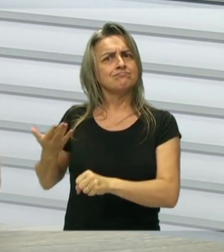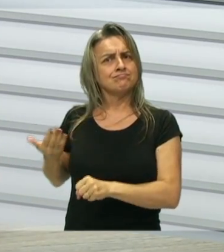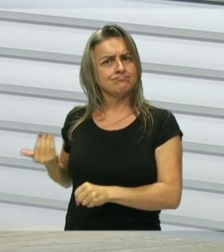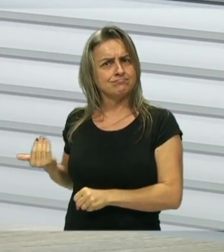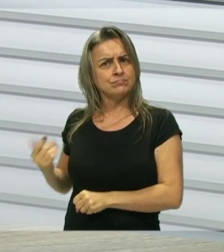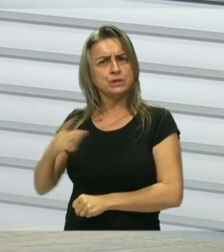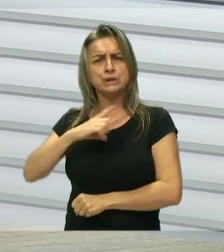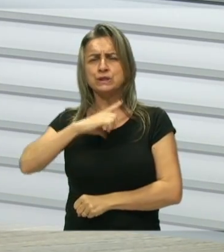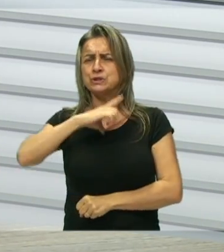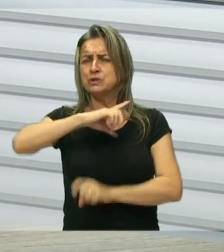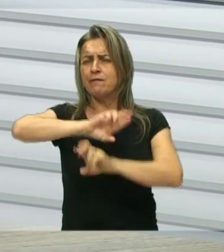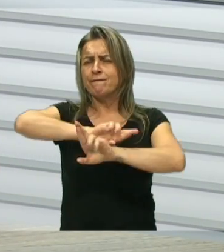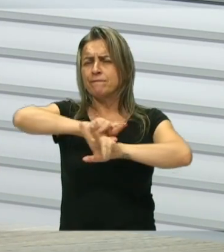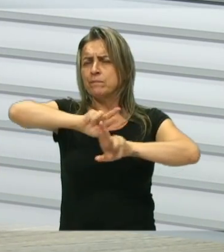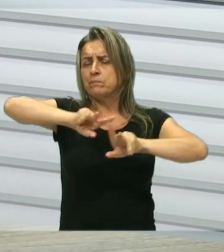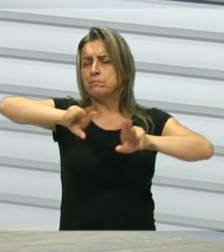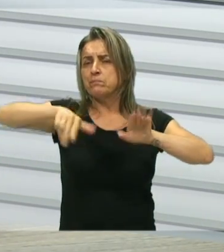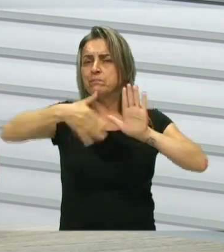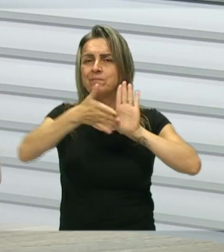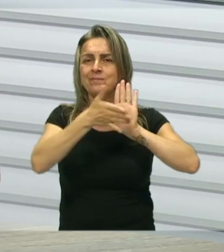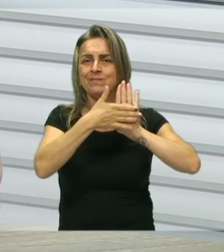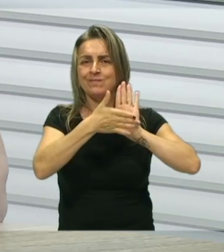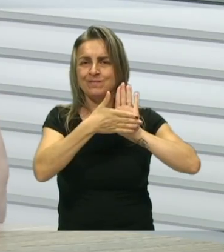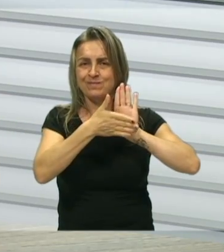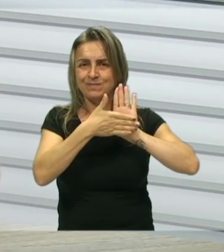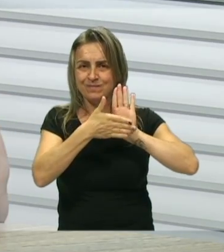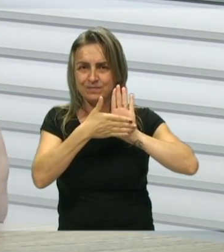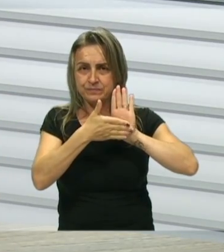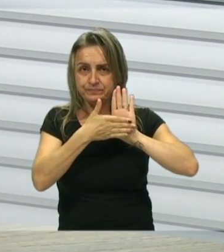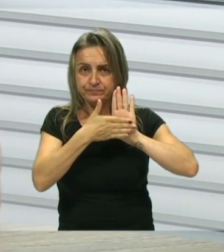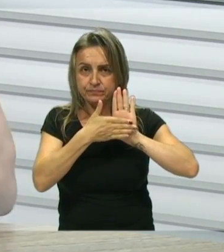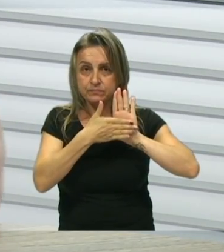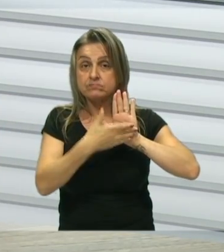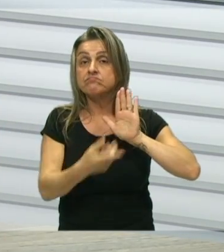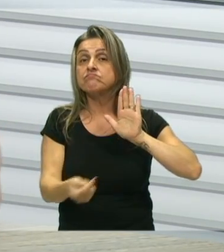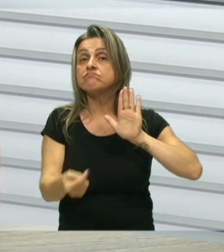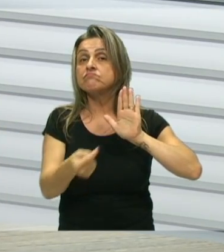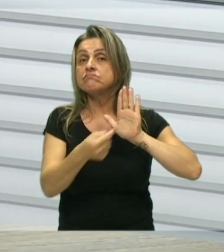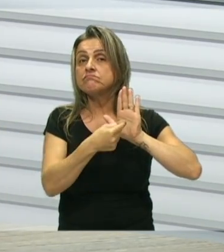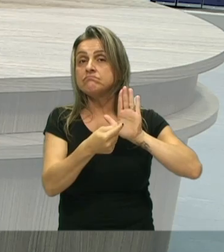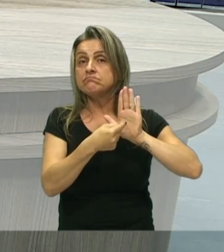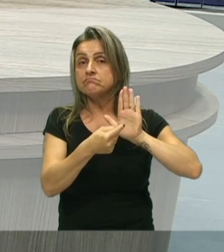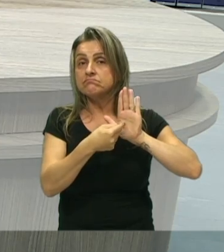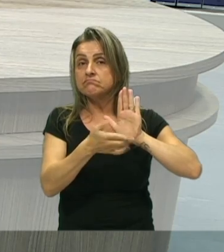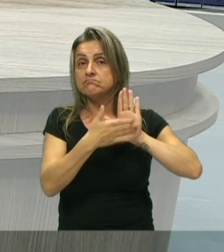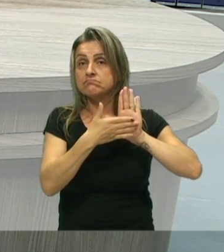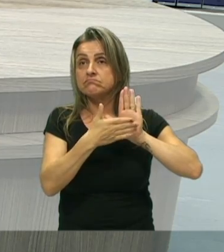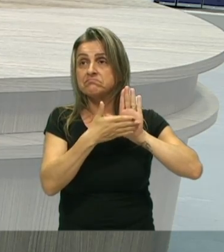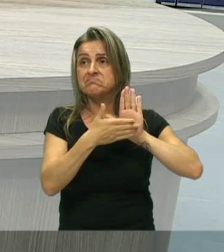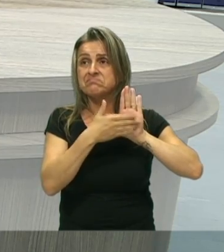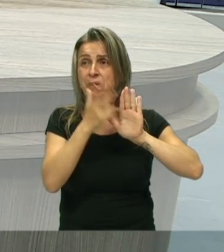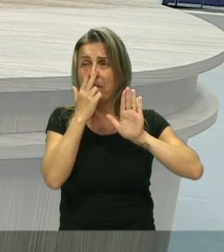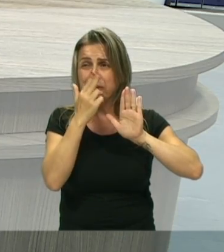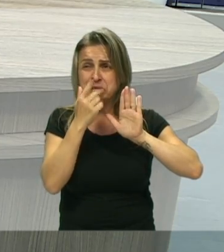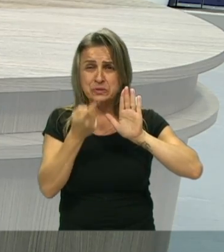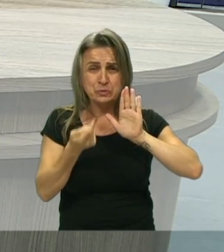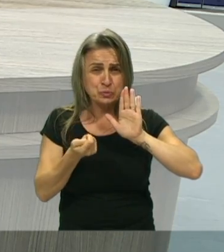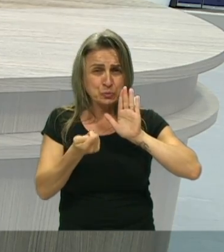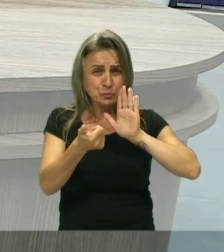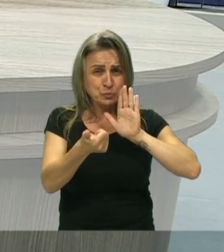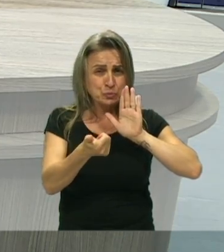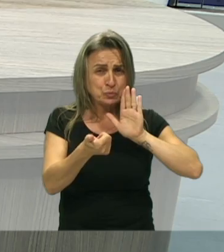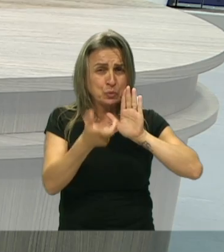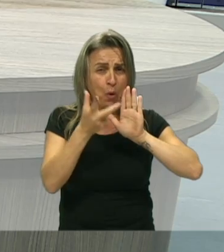monte de propostas, mas as propostas elas eram todas quase iguais. E eram